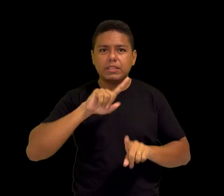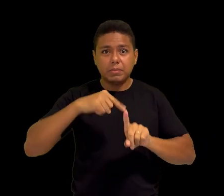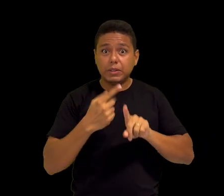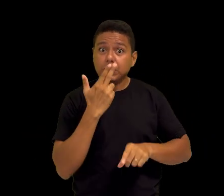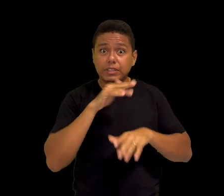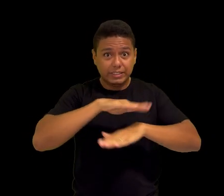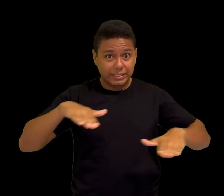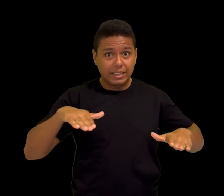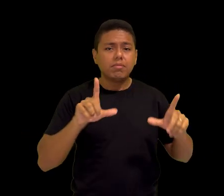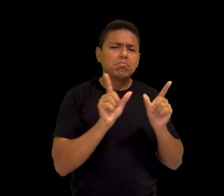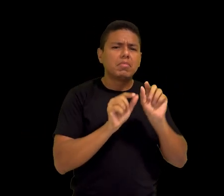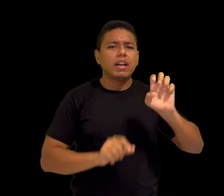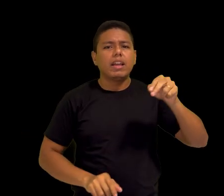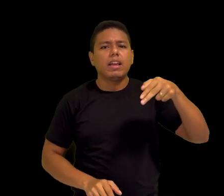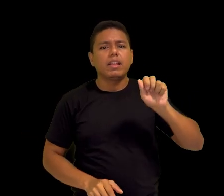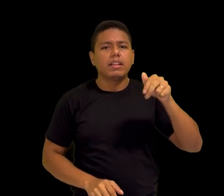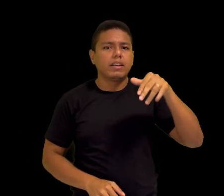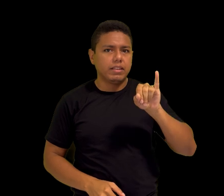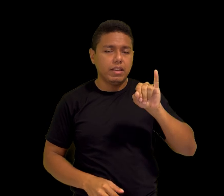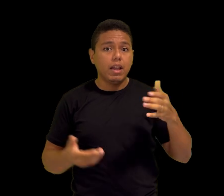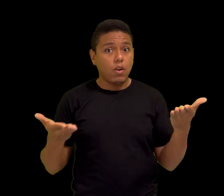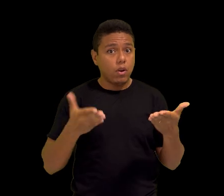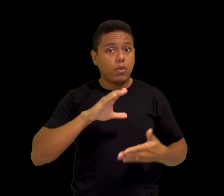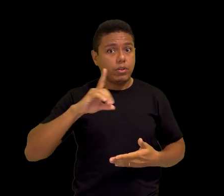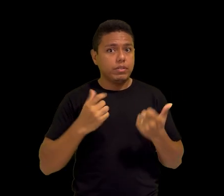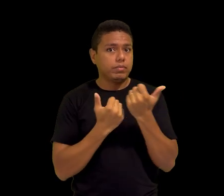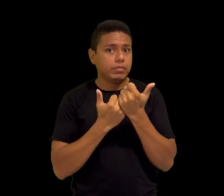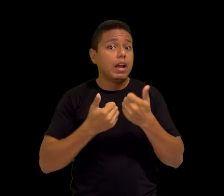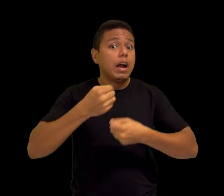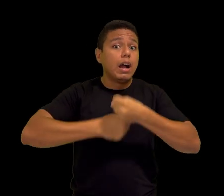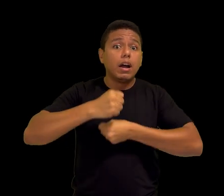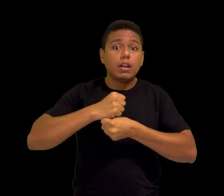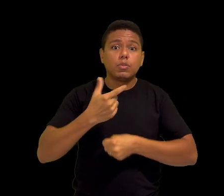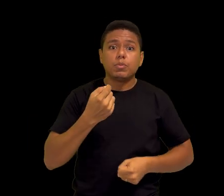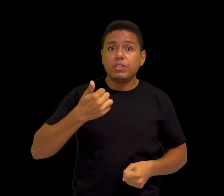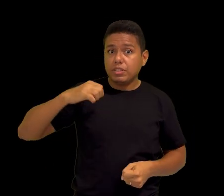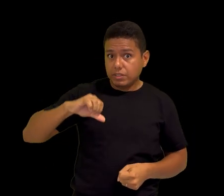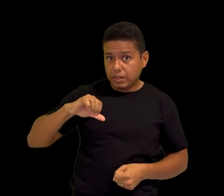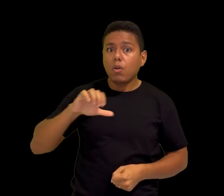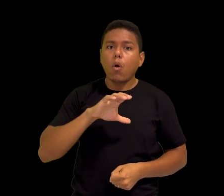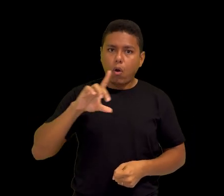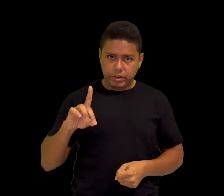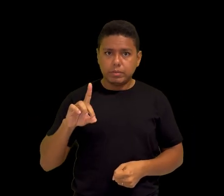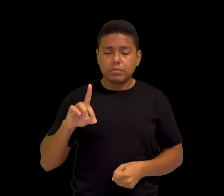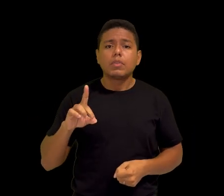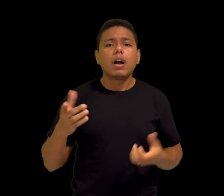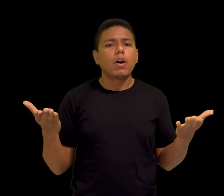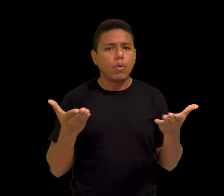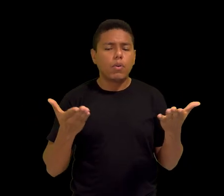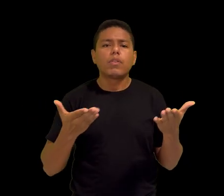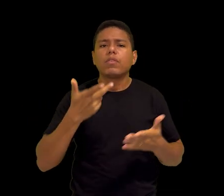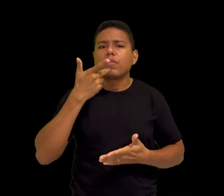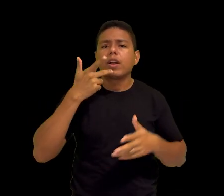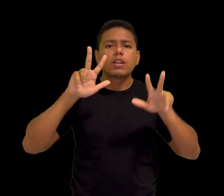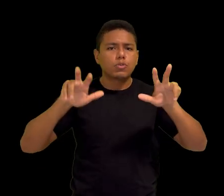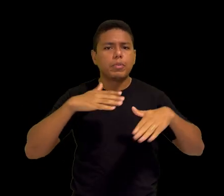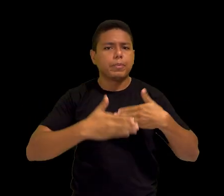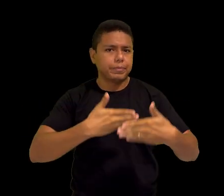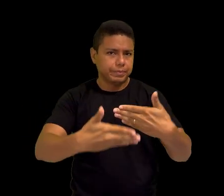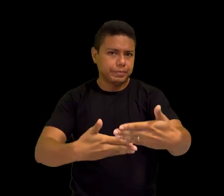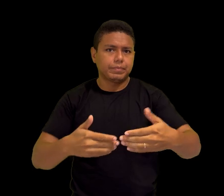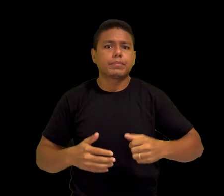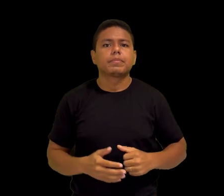2019, do qual eu sou coordenadora adjunta. Fui coordenadora da edição de 2019 e vou falar para vocês dos desdobramentos que estão acontecendo